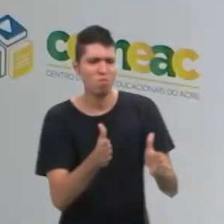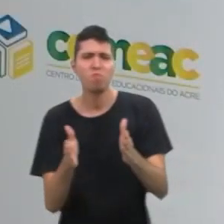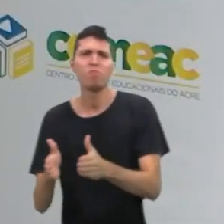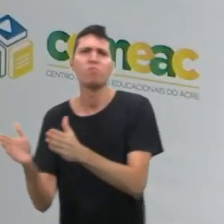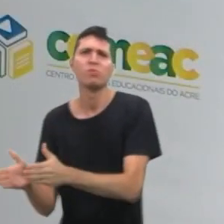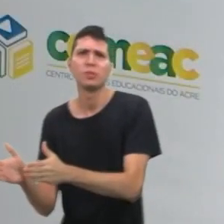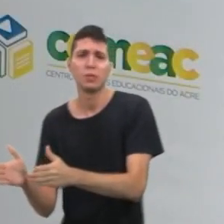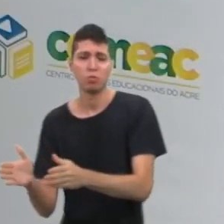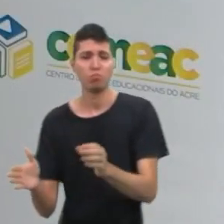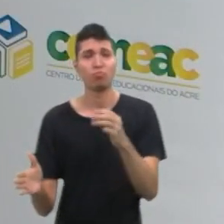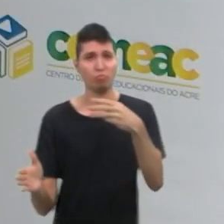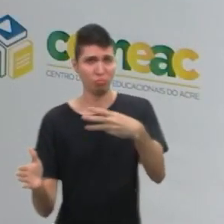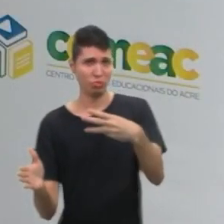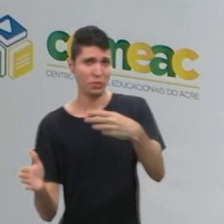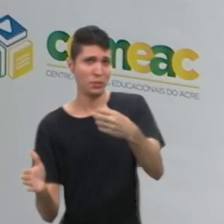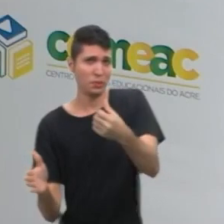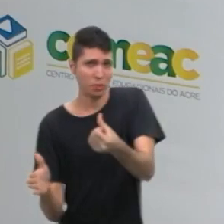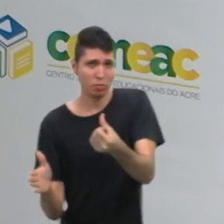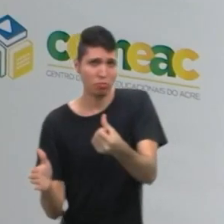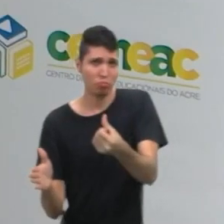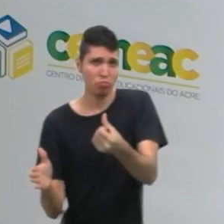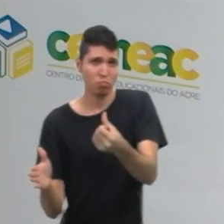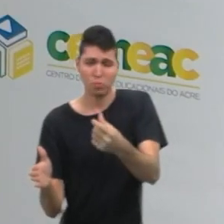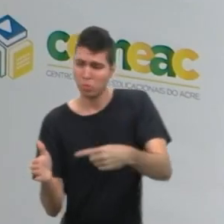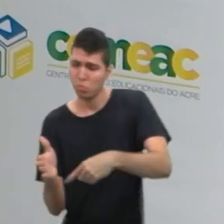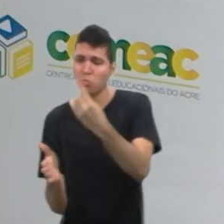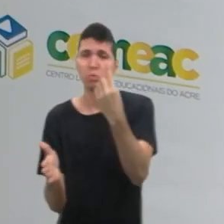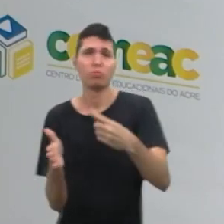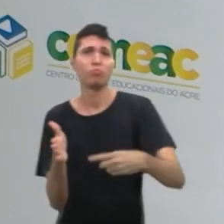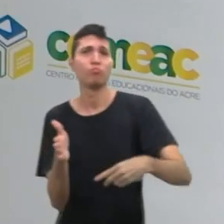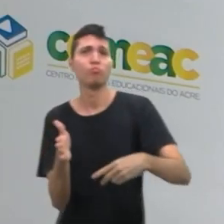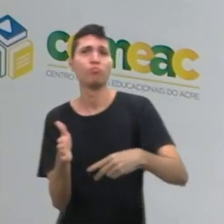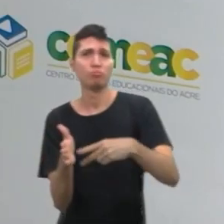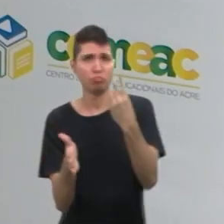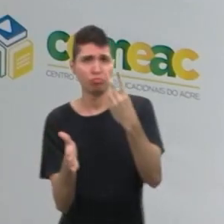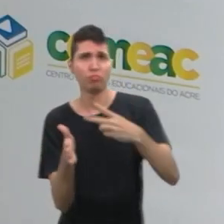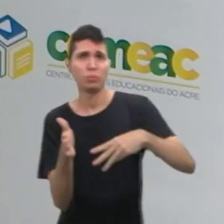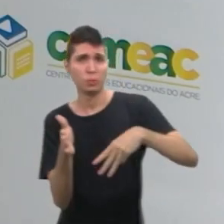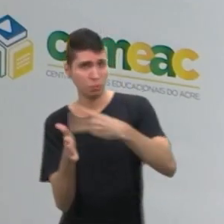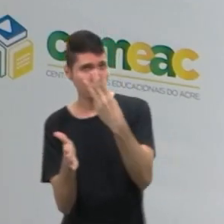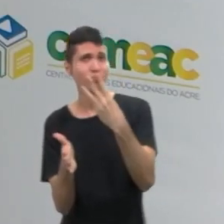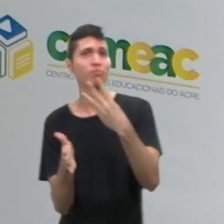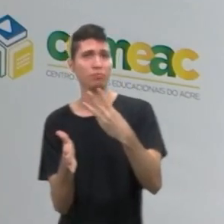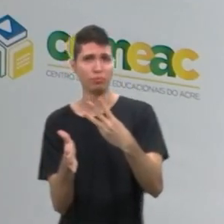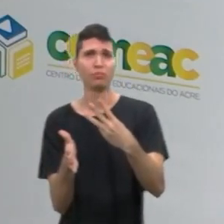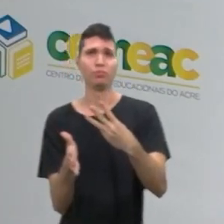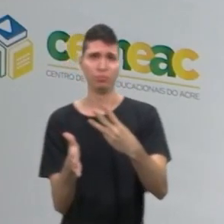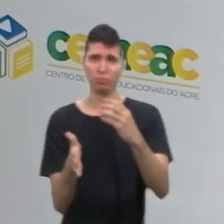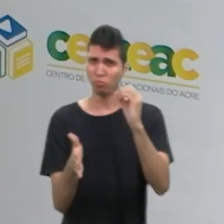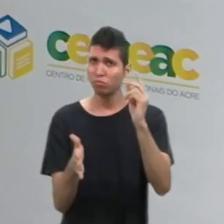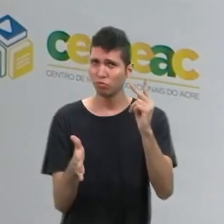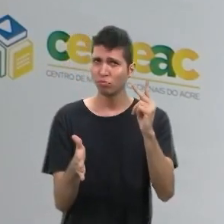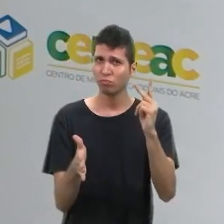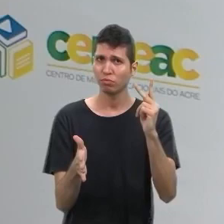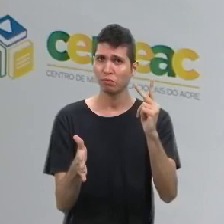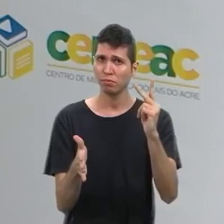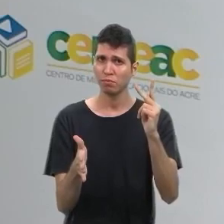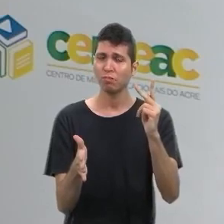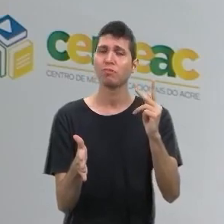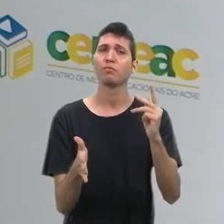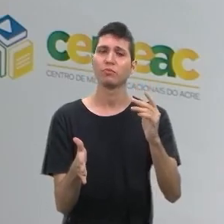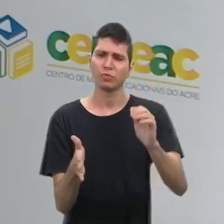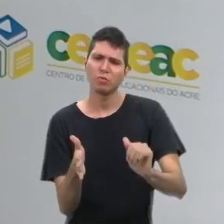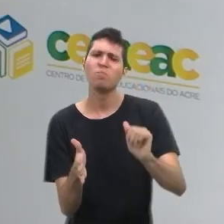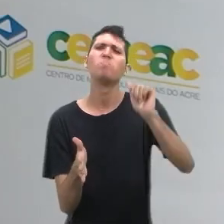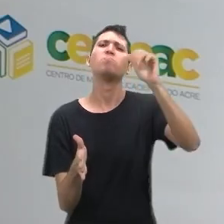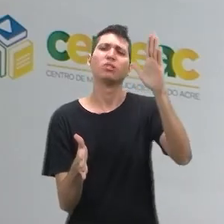número 36 aparece uma, duas, três vezes, né? Ok? Ou seja, é o que aparece mais vezes.